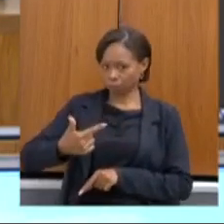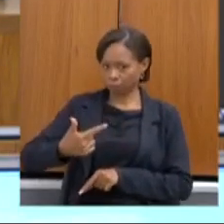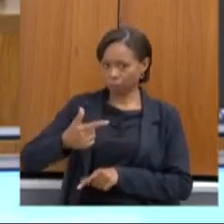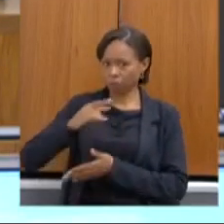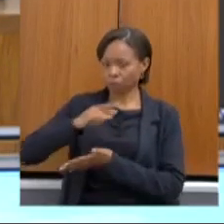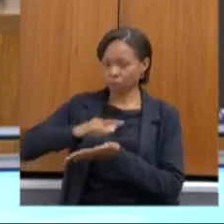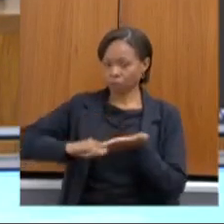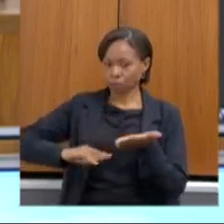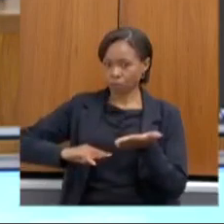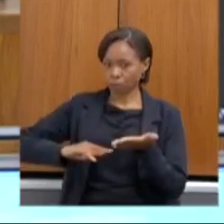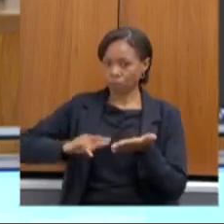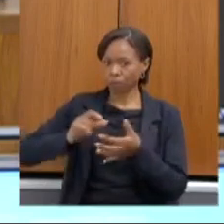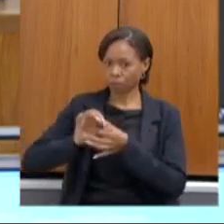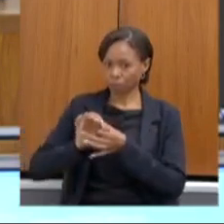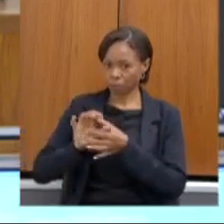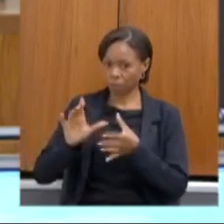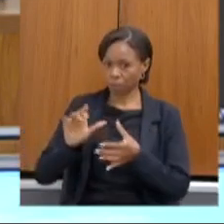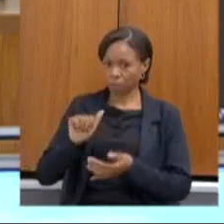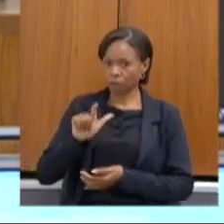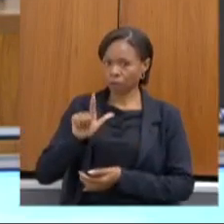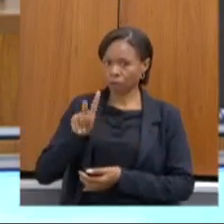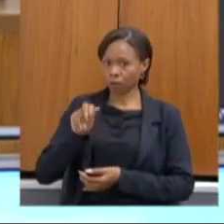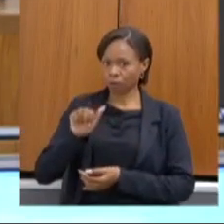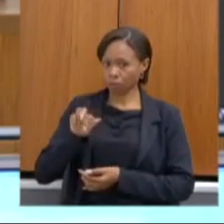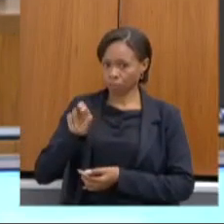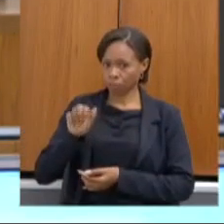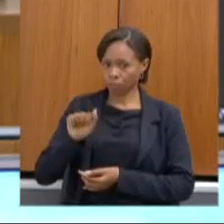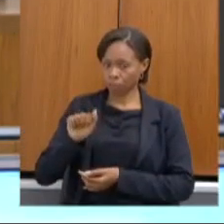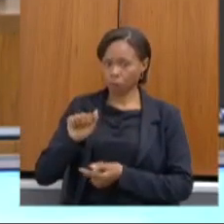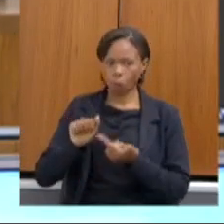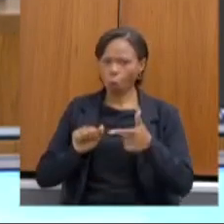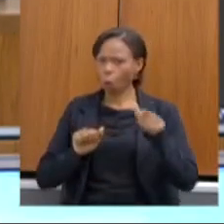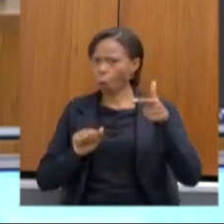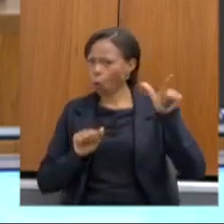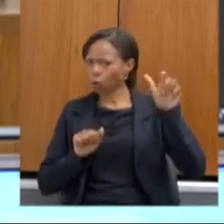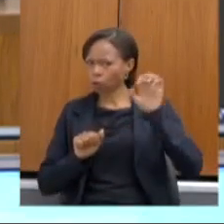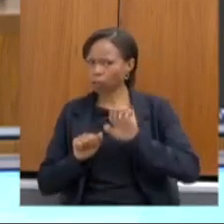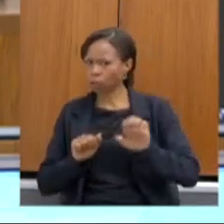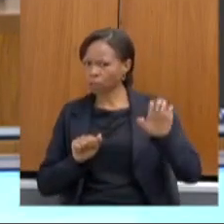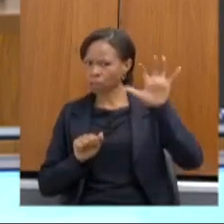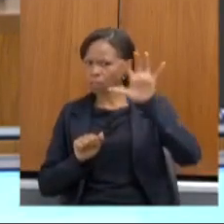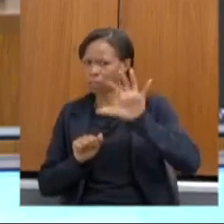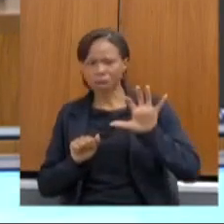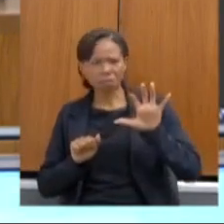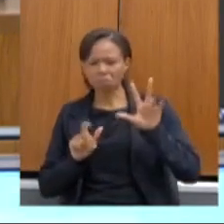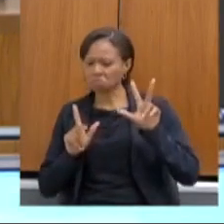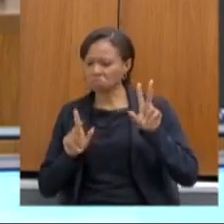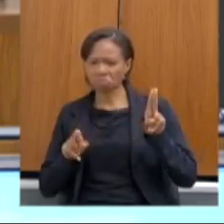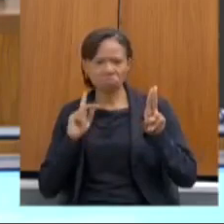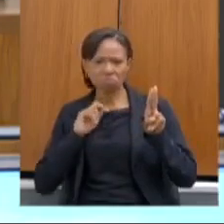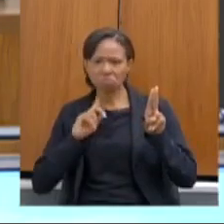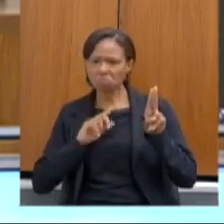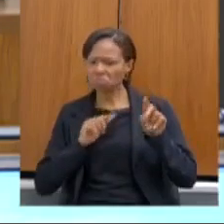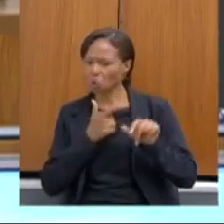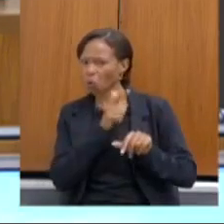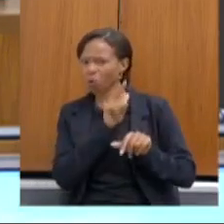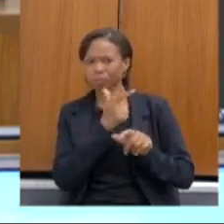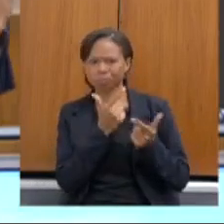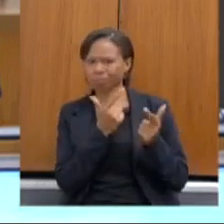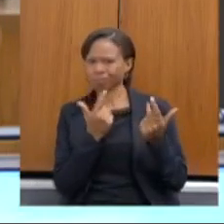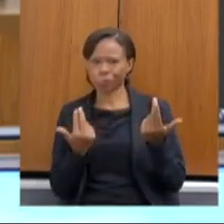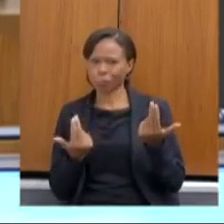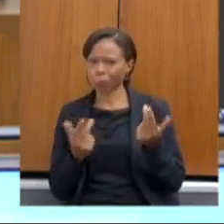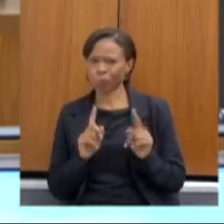não temos conhecimento de nenhum outro estado com essa cifra com essa quantidade tão Minas se destaca se